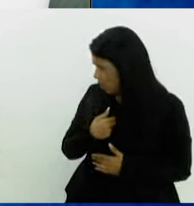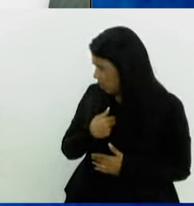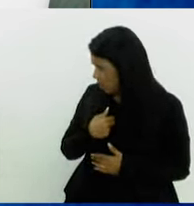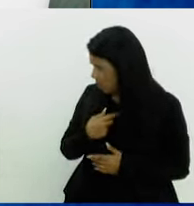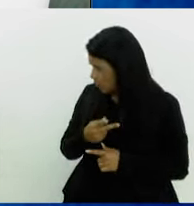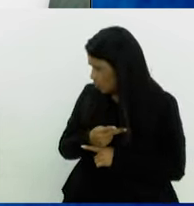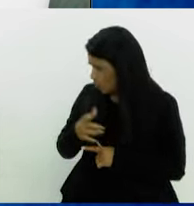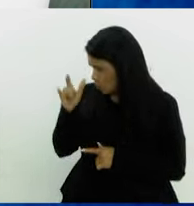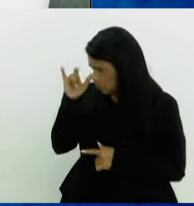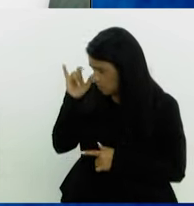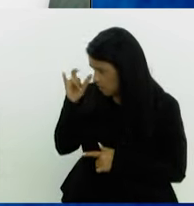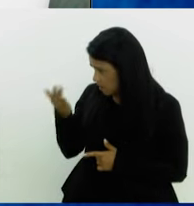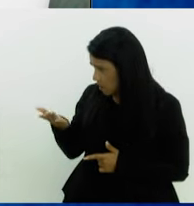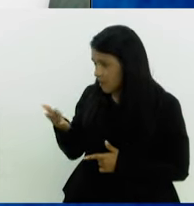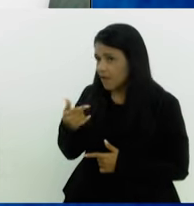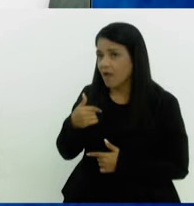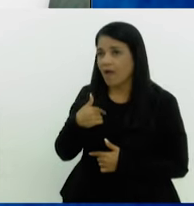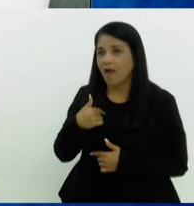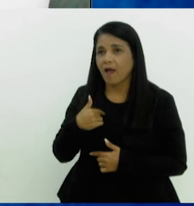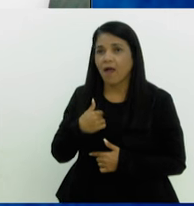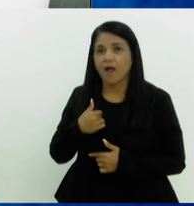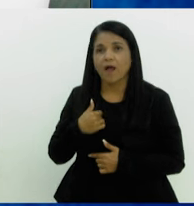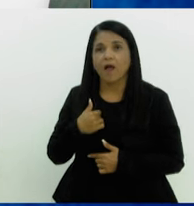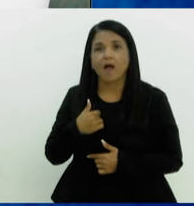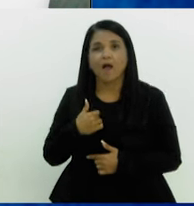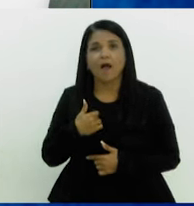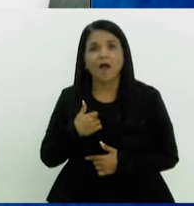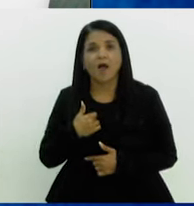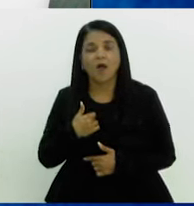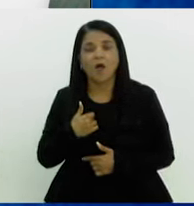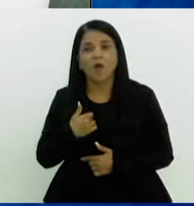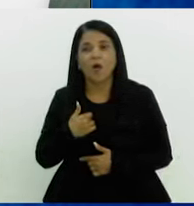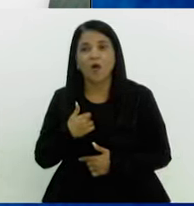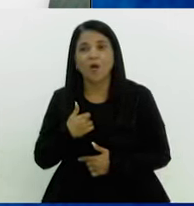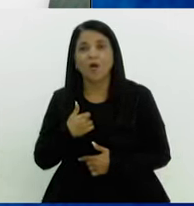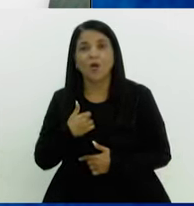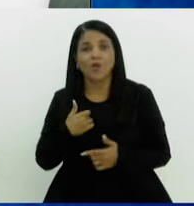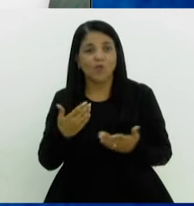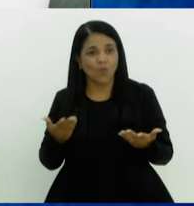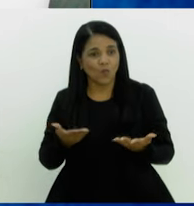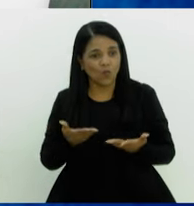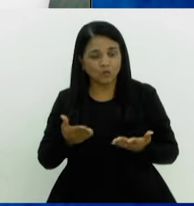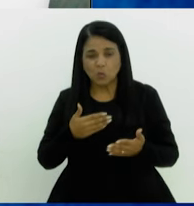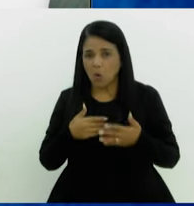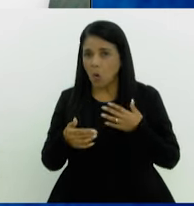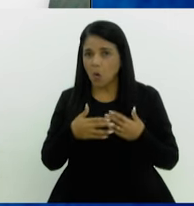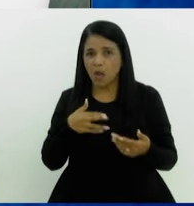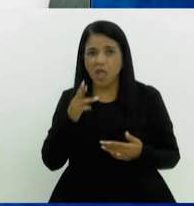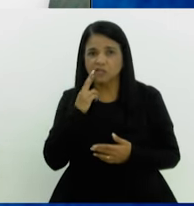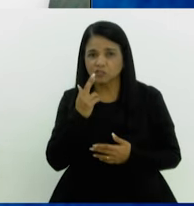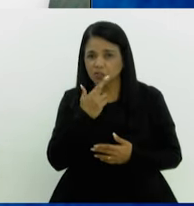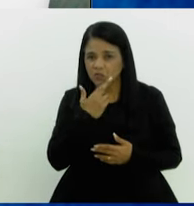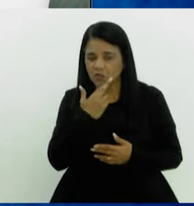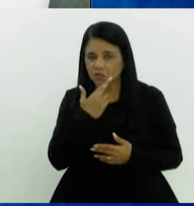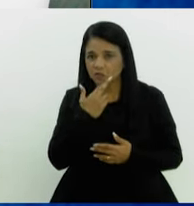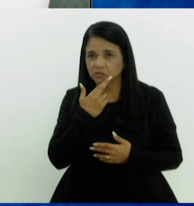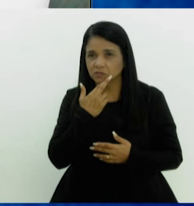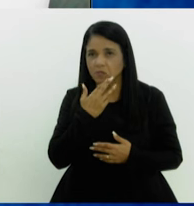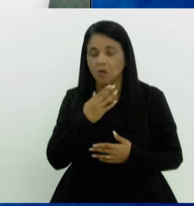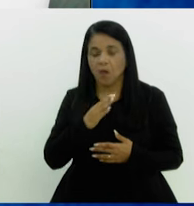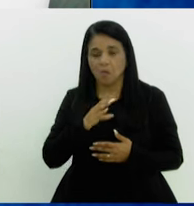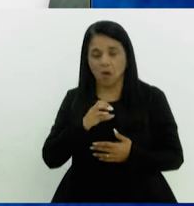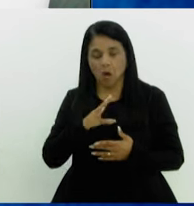nunca gente eu Nossa olha só jura eu hoje em qualquer restaurante que eu vou eu abro a conta do restaurante no